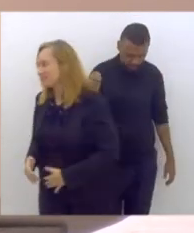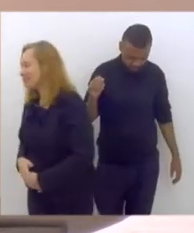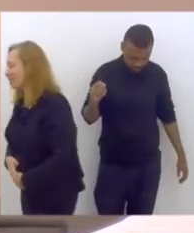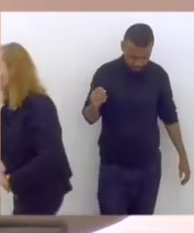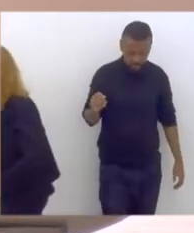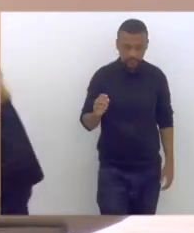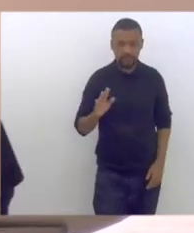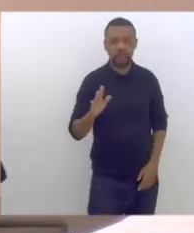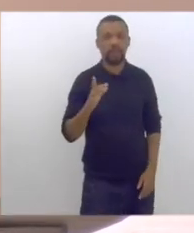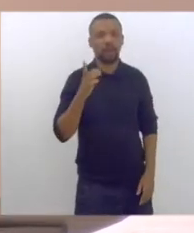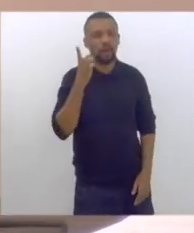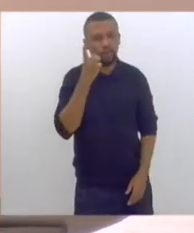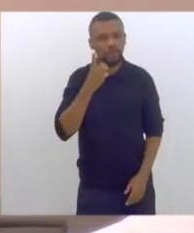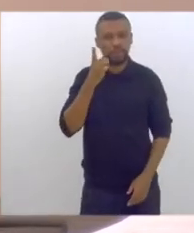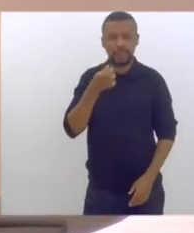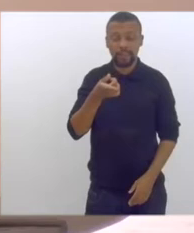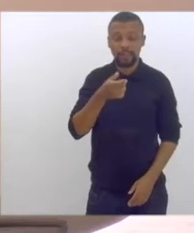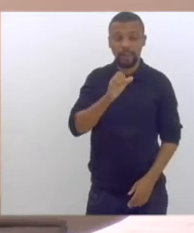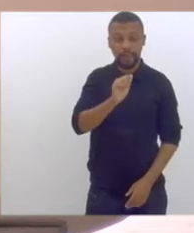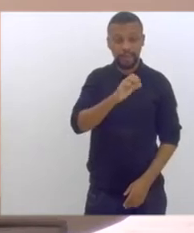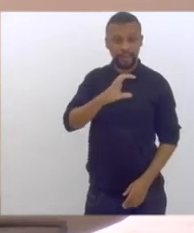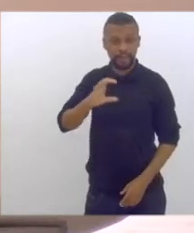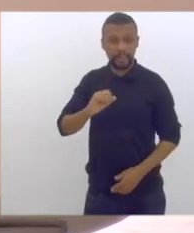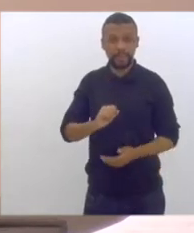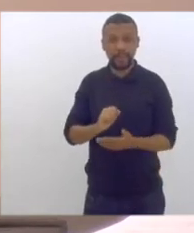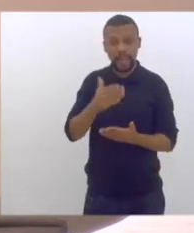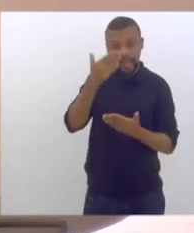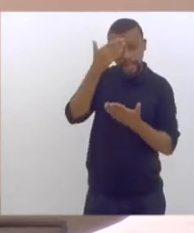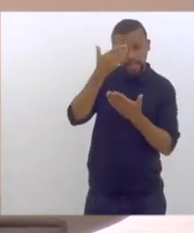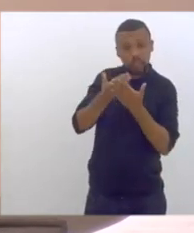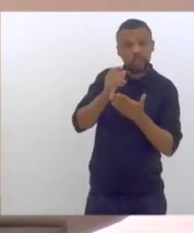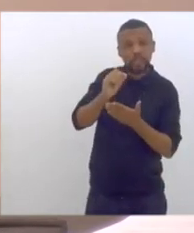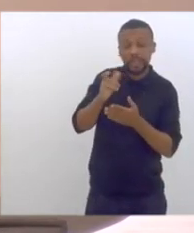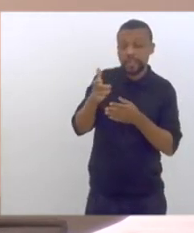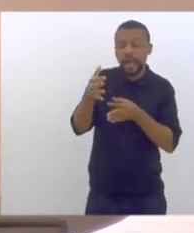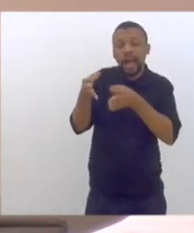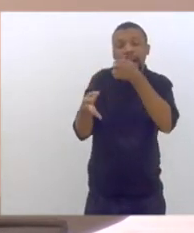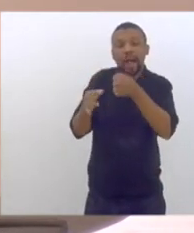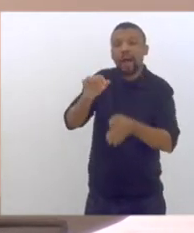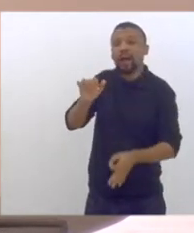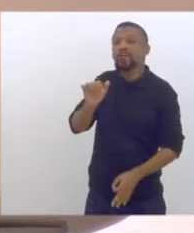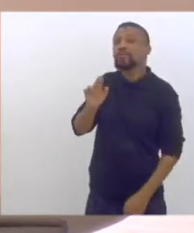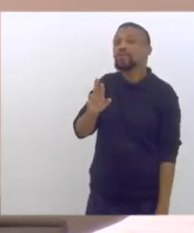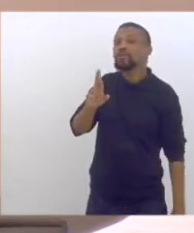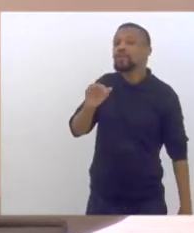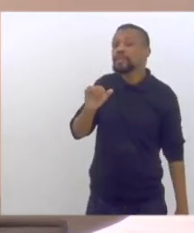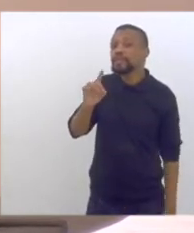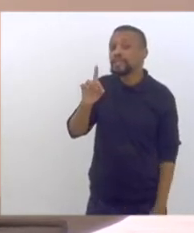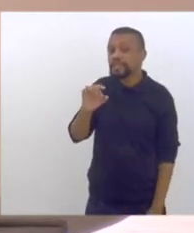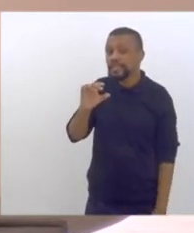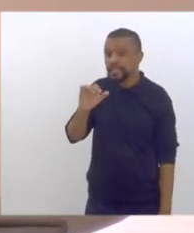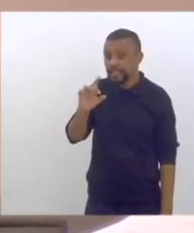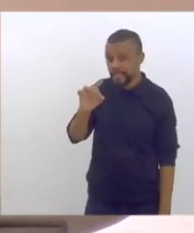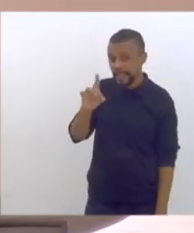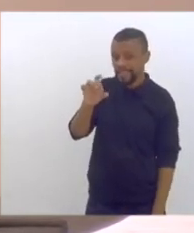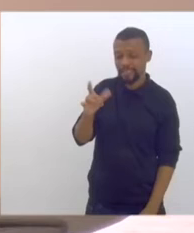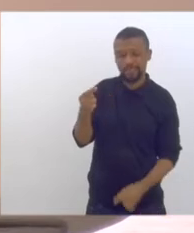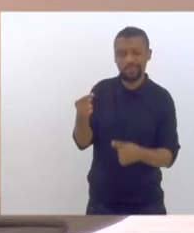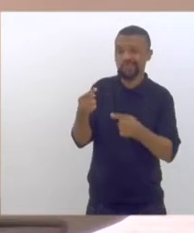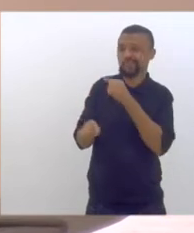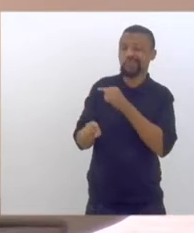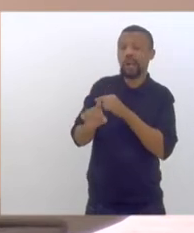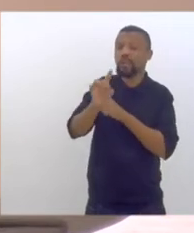que o deputado André Ceciliano acha que você guarda juridicidade não existe é só constitucionalidade já vi essa